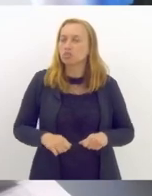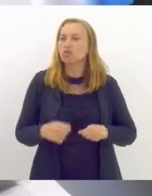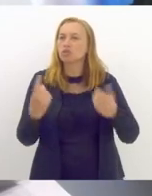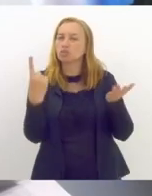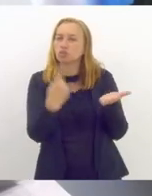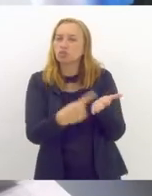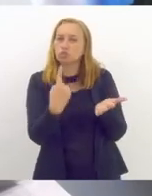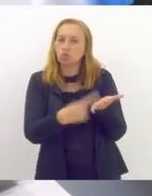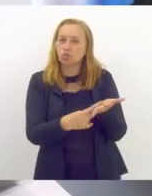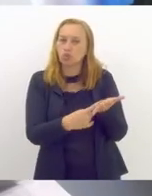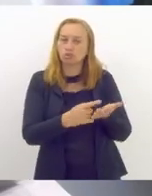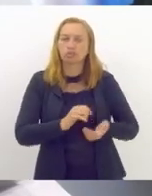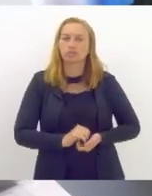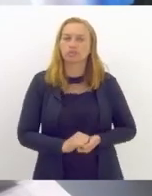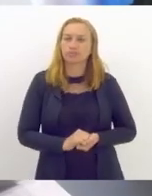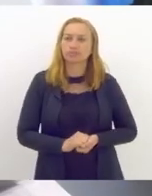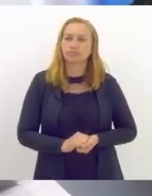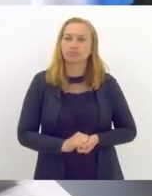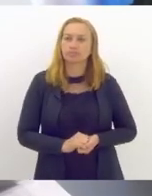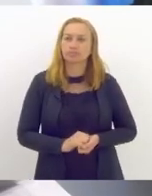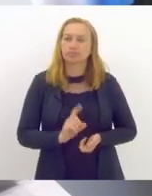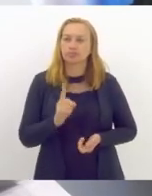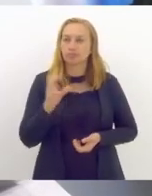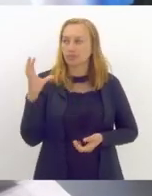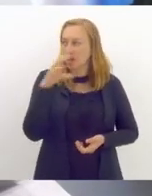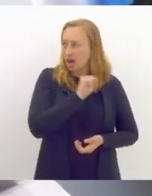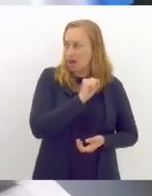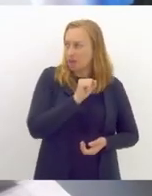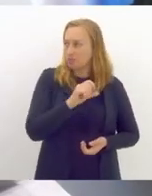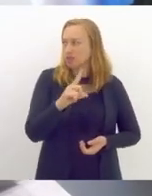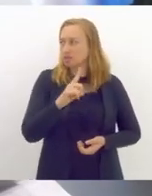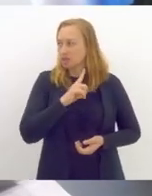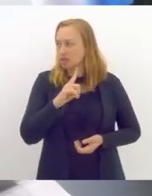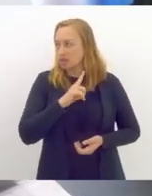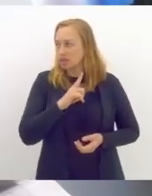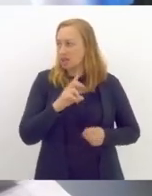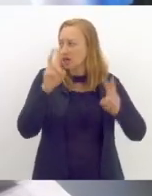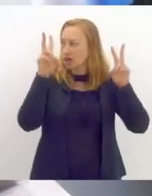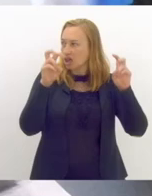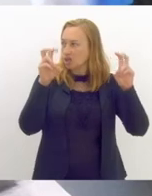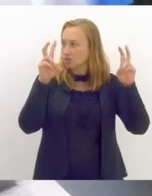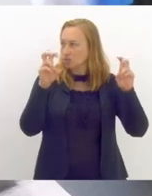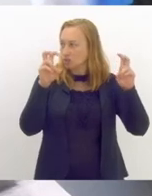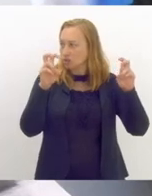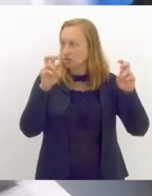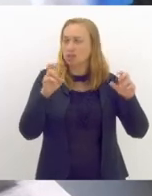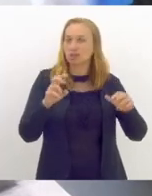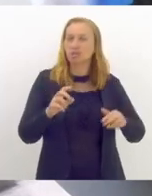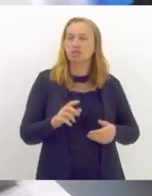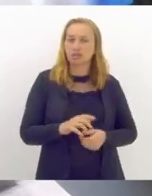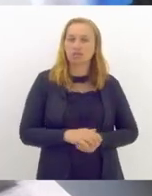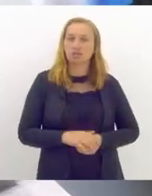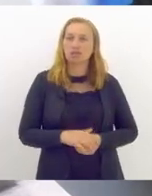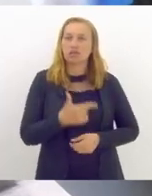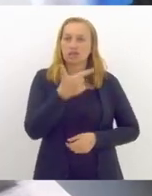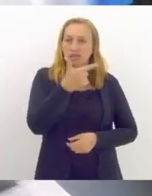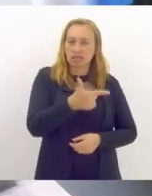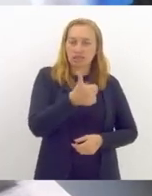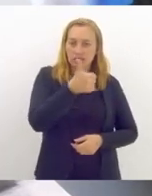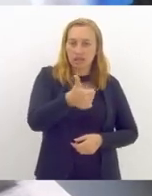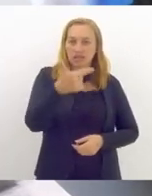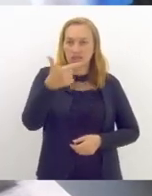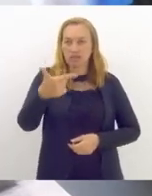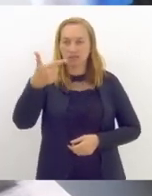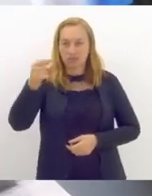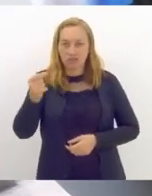um acordo que não é imediato porque tem ainda questões que você decididas em 120 dias